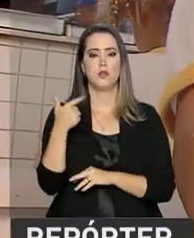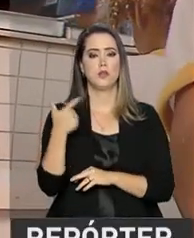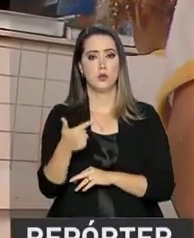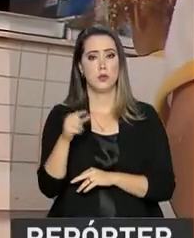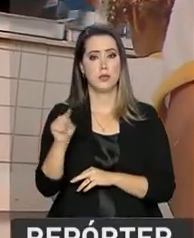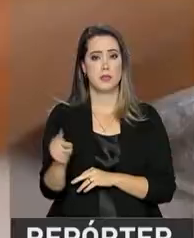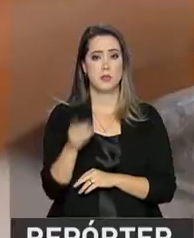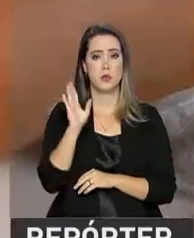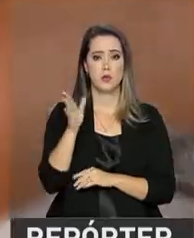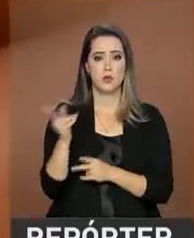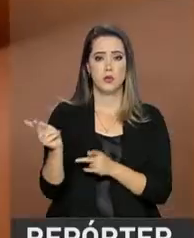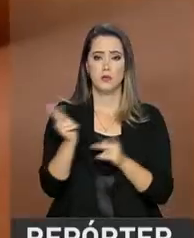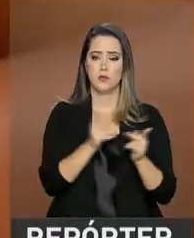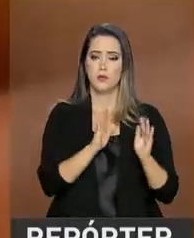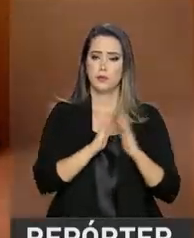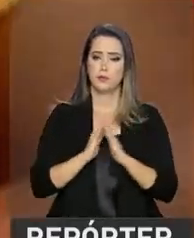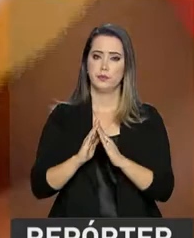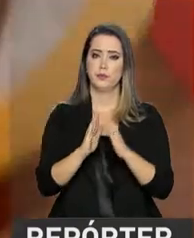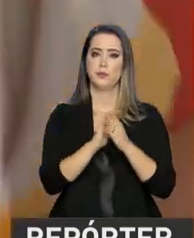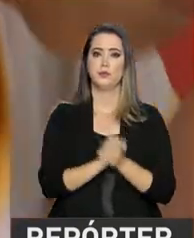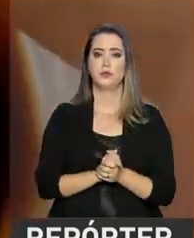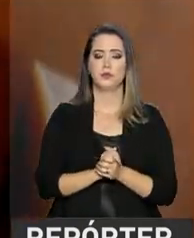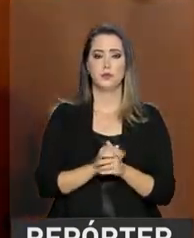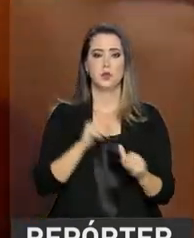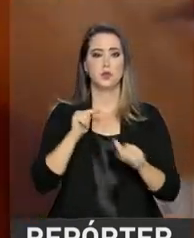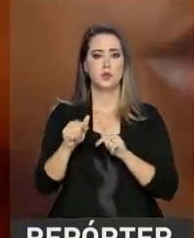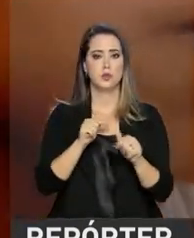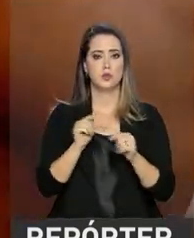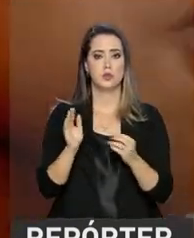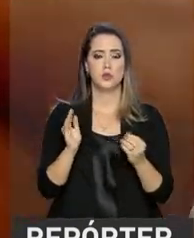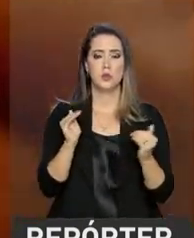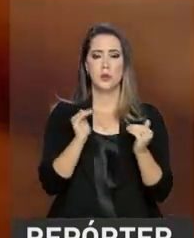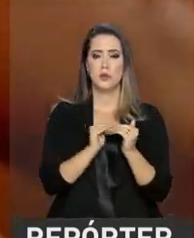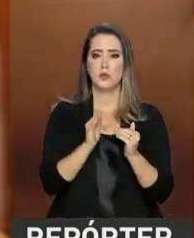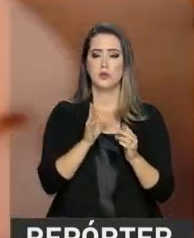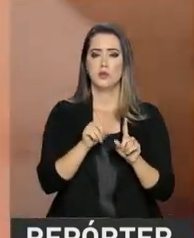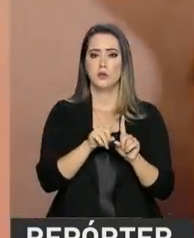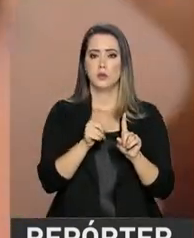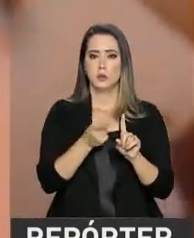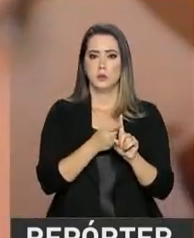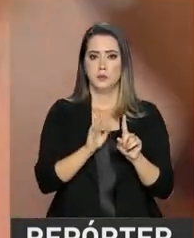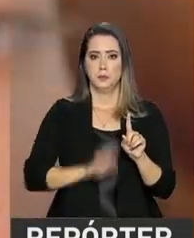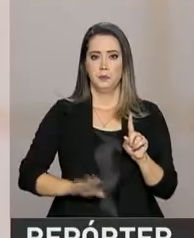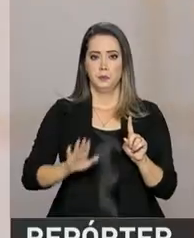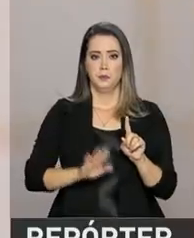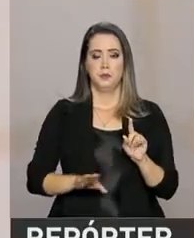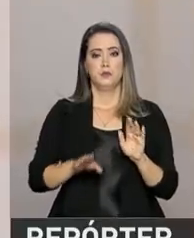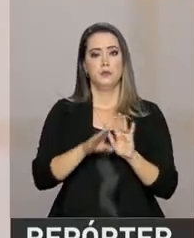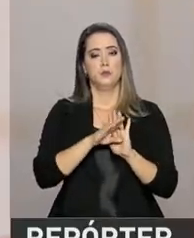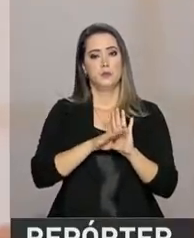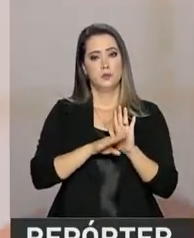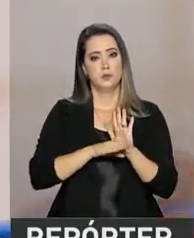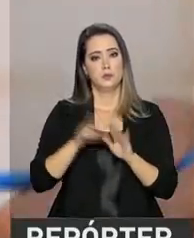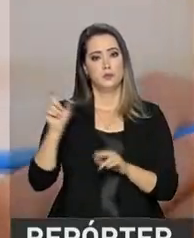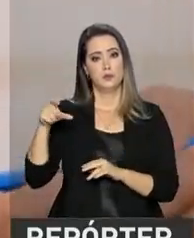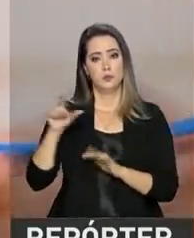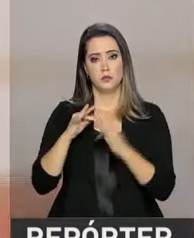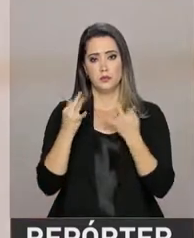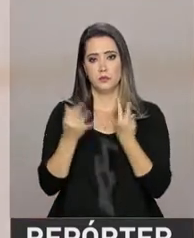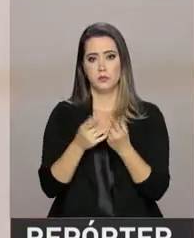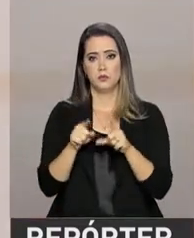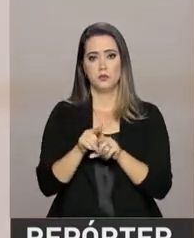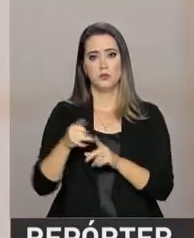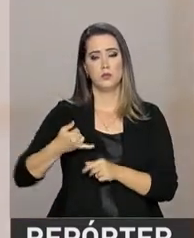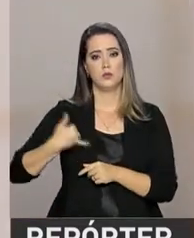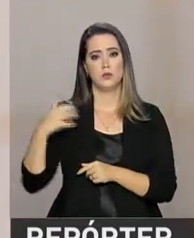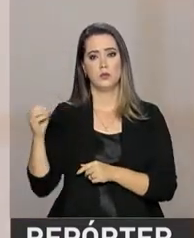já realizam as visitas domiciliares as ações são voltadas às gestantes e crianças beneficiárias do bolsa família com